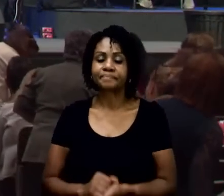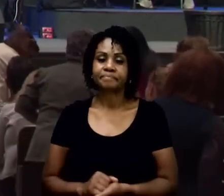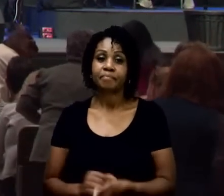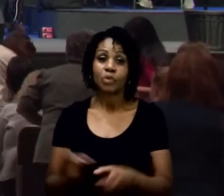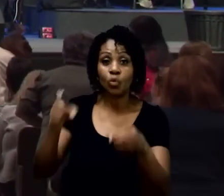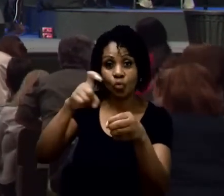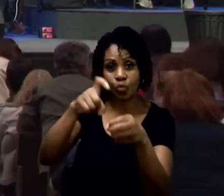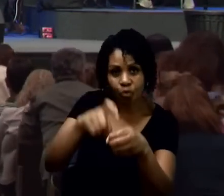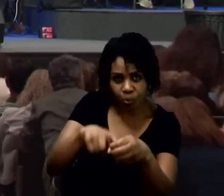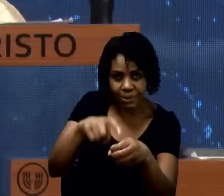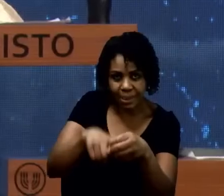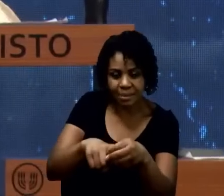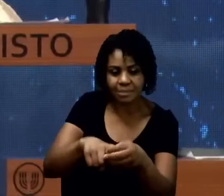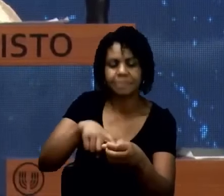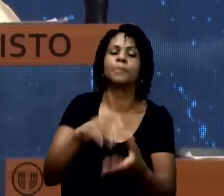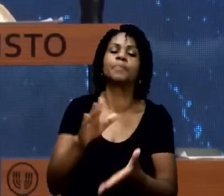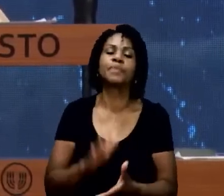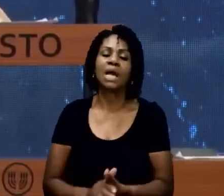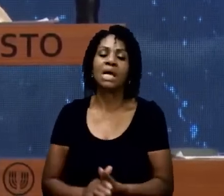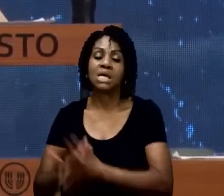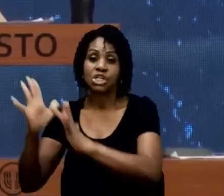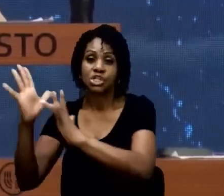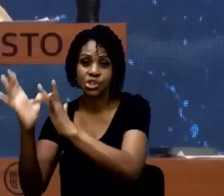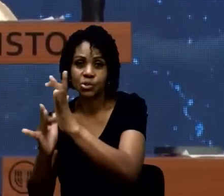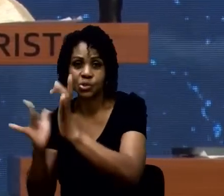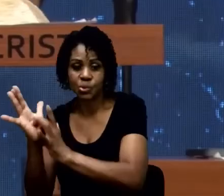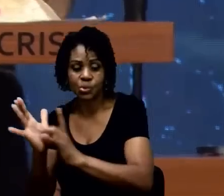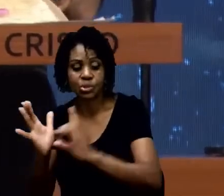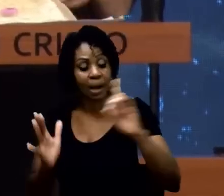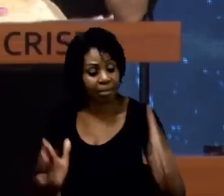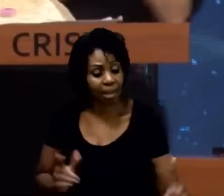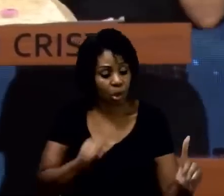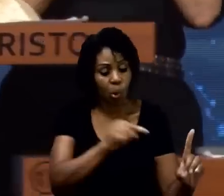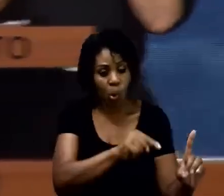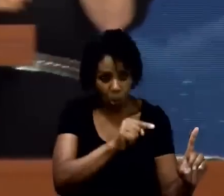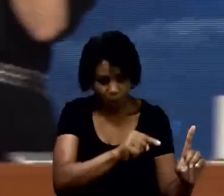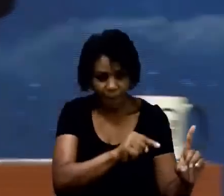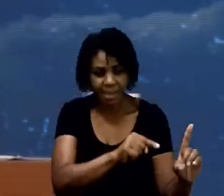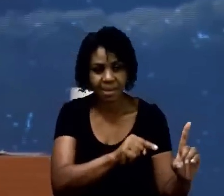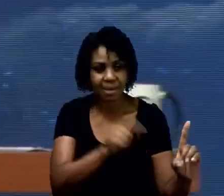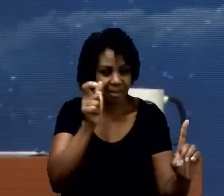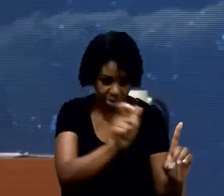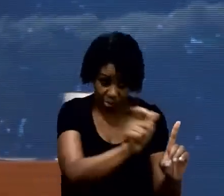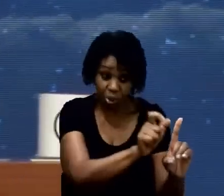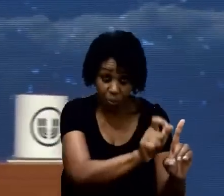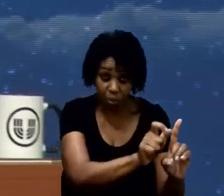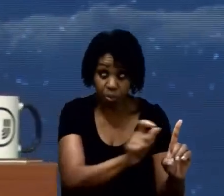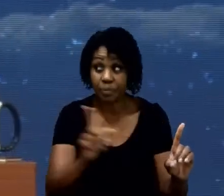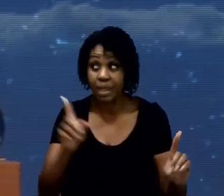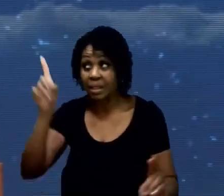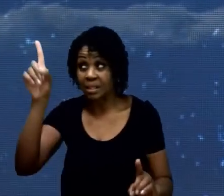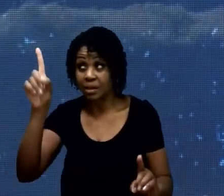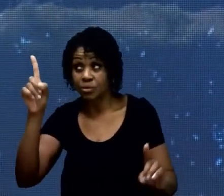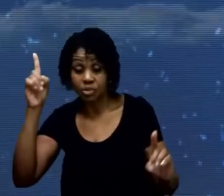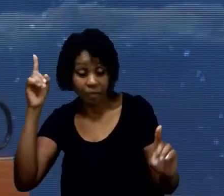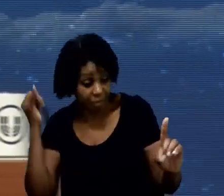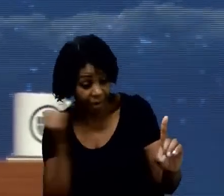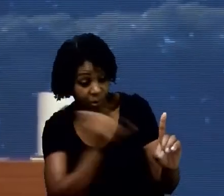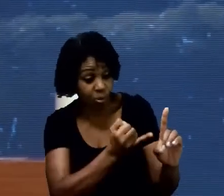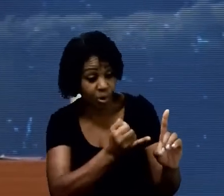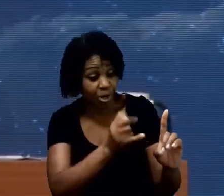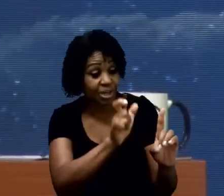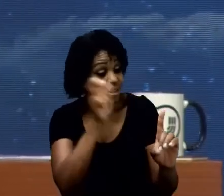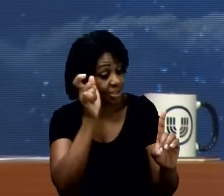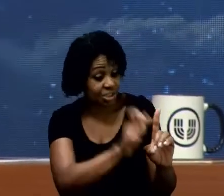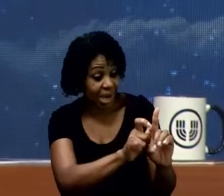repente Jesus disse. Sai dele. Você acredita que basta uma palavra e tudo muda? Uma palavra.